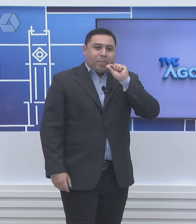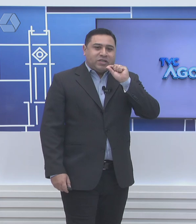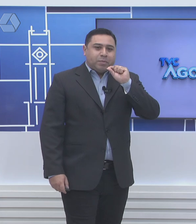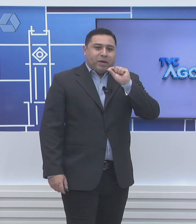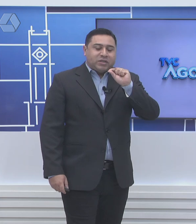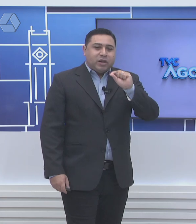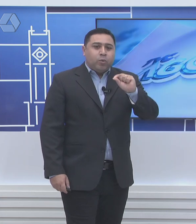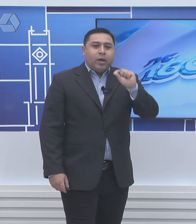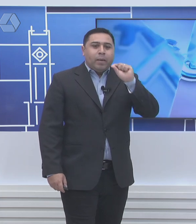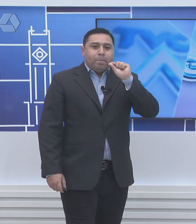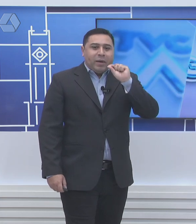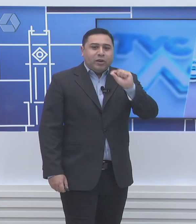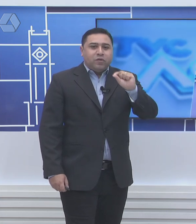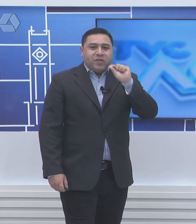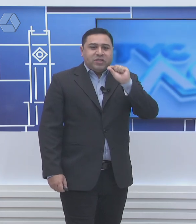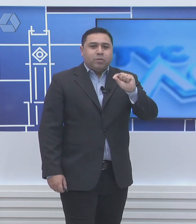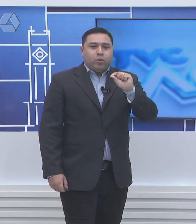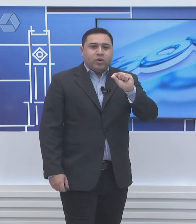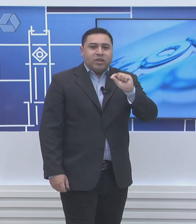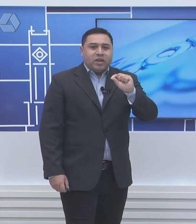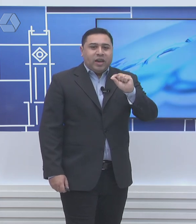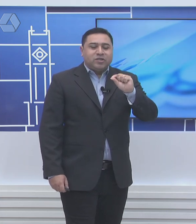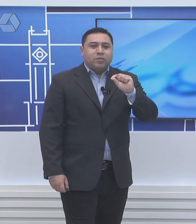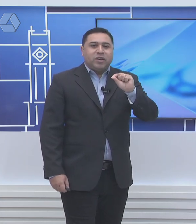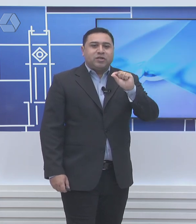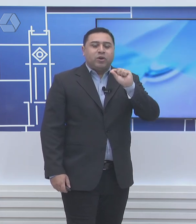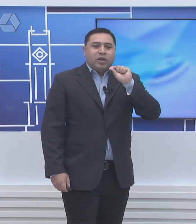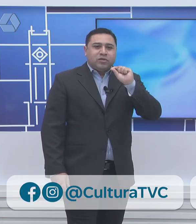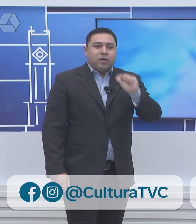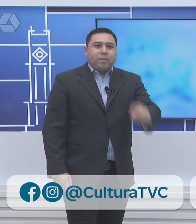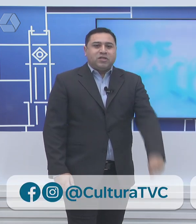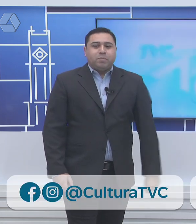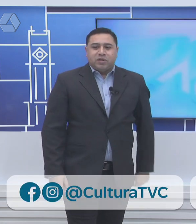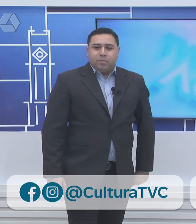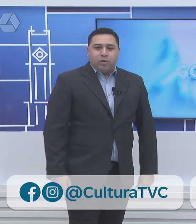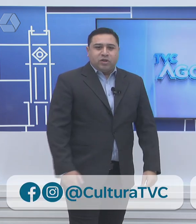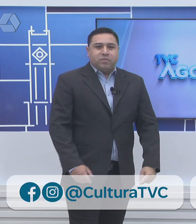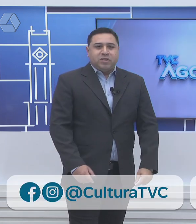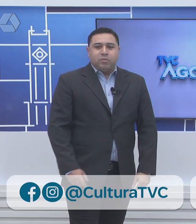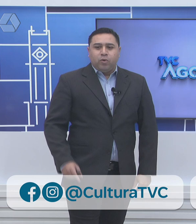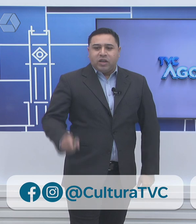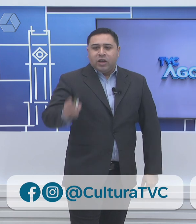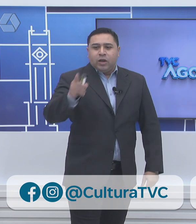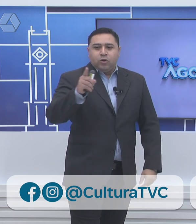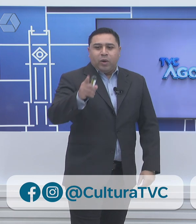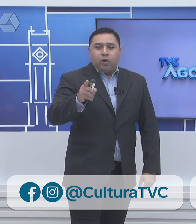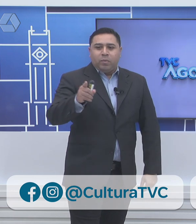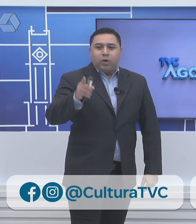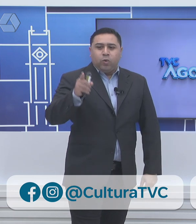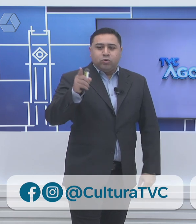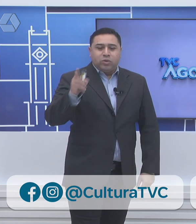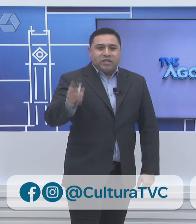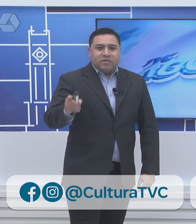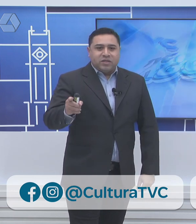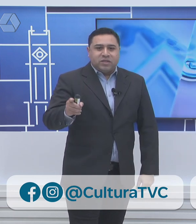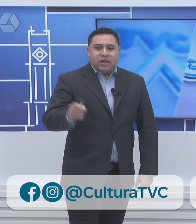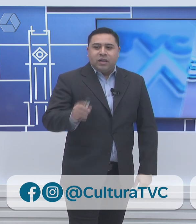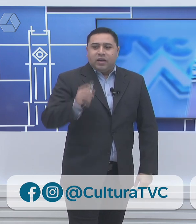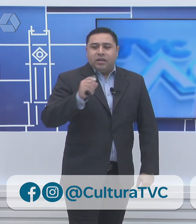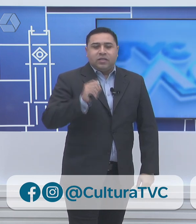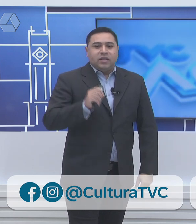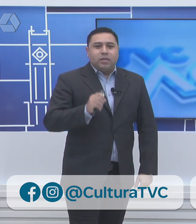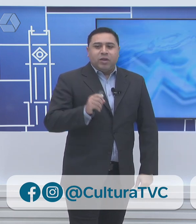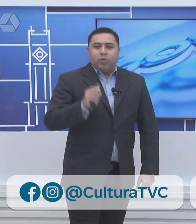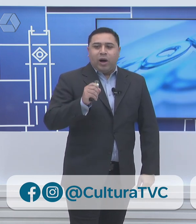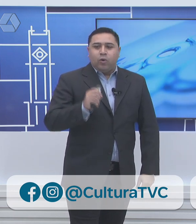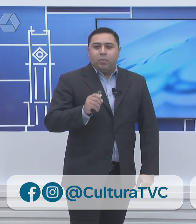a sua participação pelo Facebook. É isso mesmo. Sua participação pelo nosso Facebook, no arroba Cultura TVC